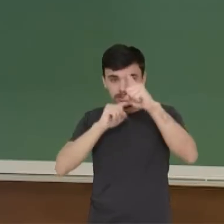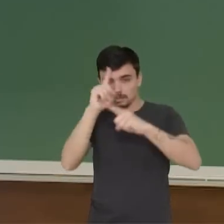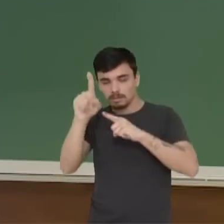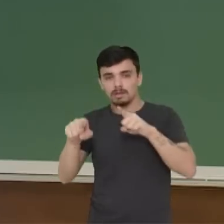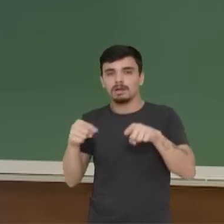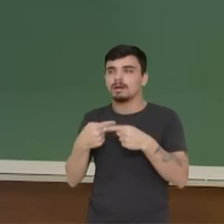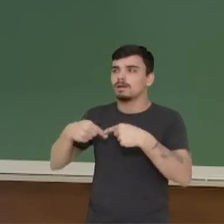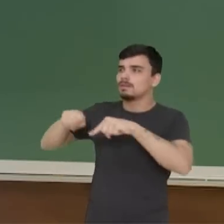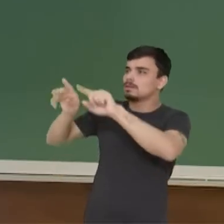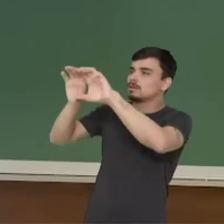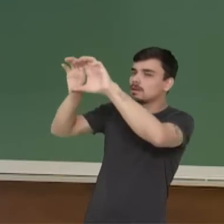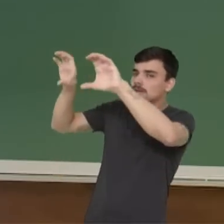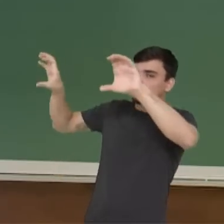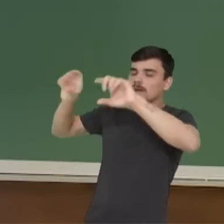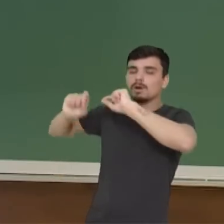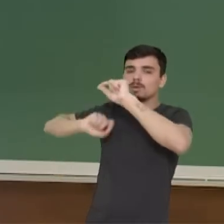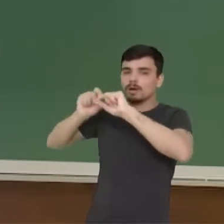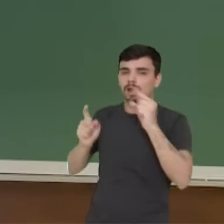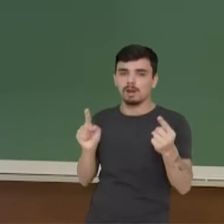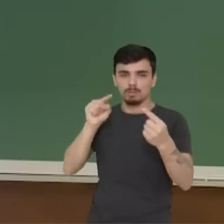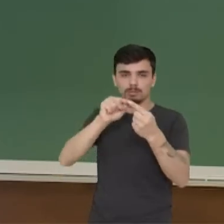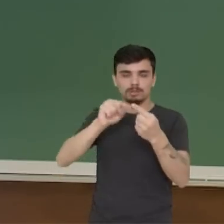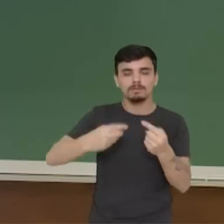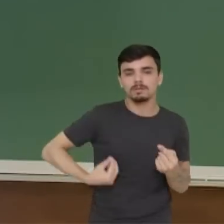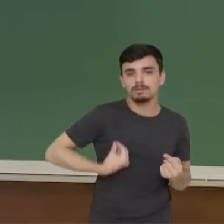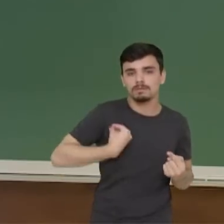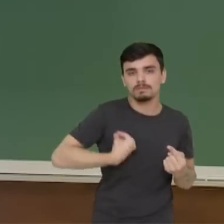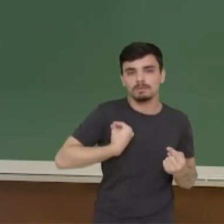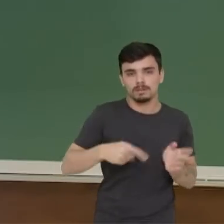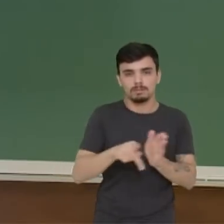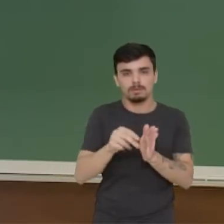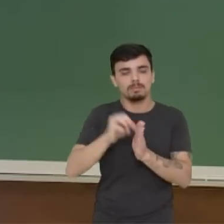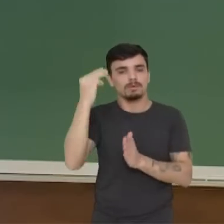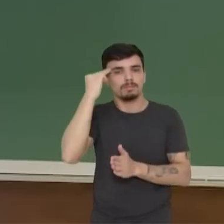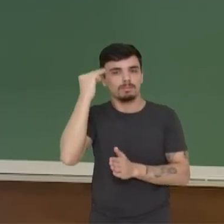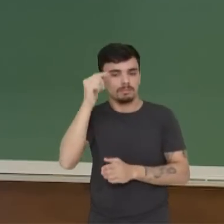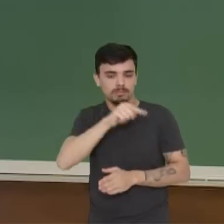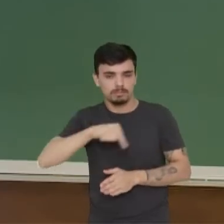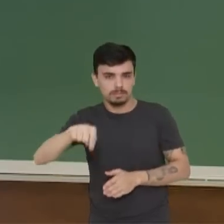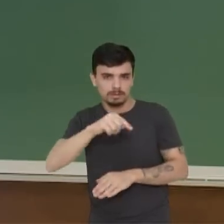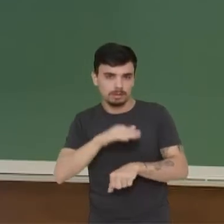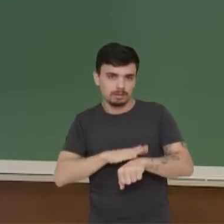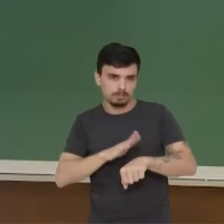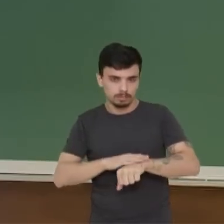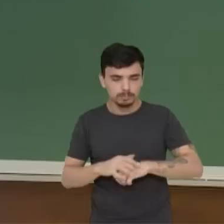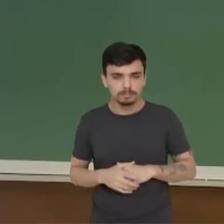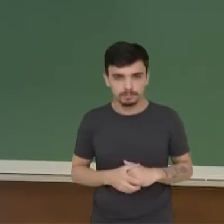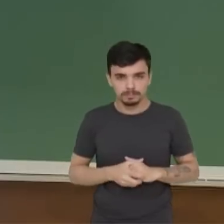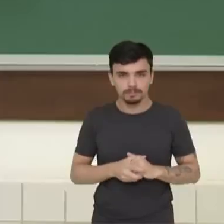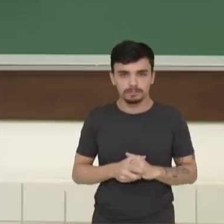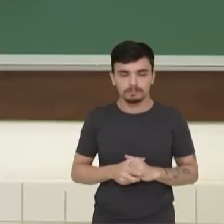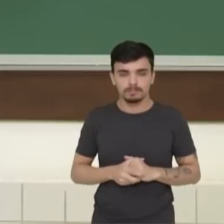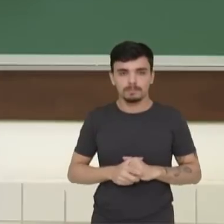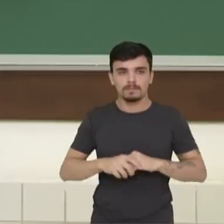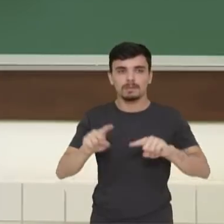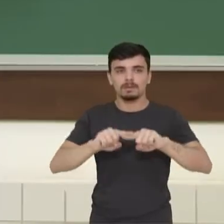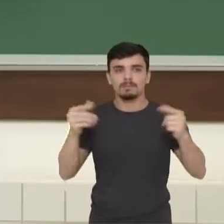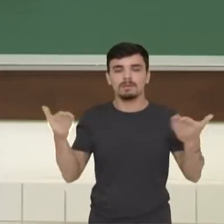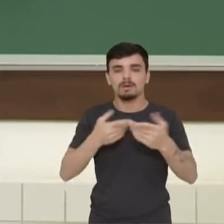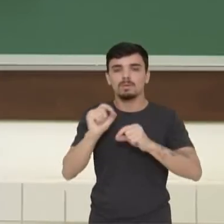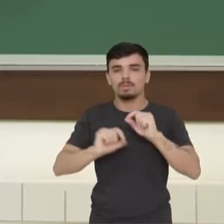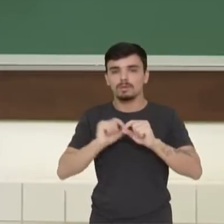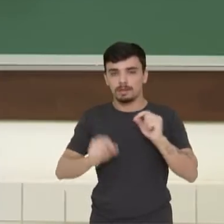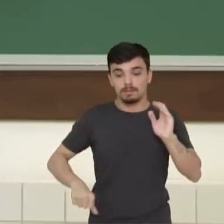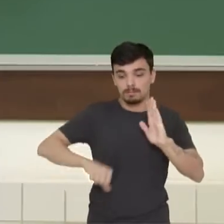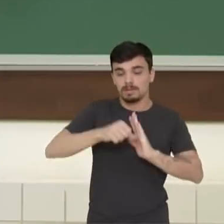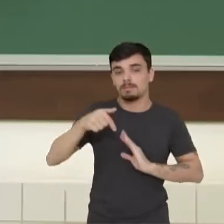ir aos céus era o grande objetivo de vida, né, da mentalidade daquele período. Nós vamos para o nosso